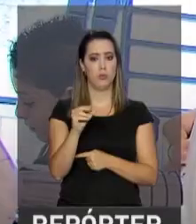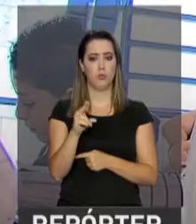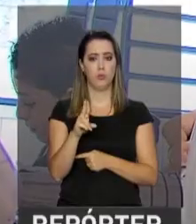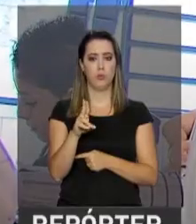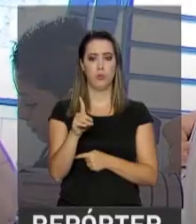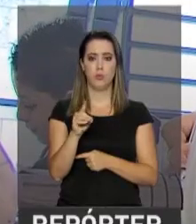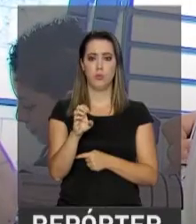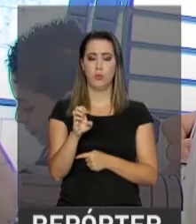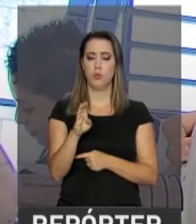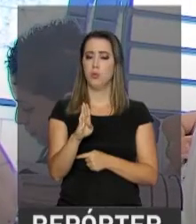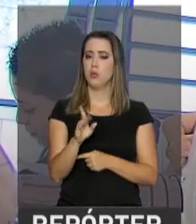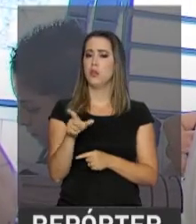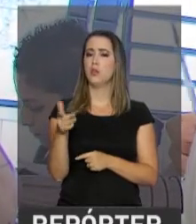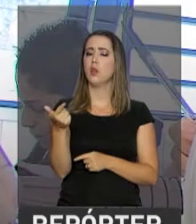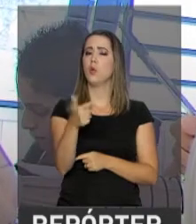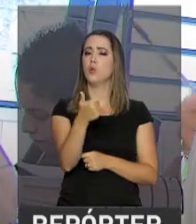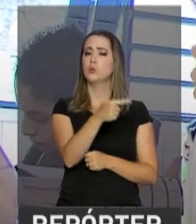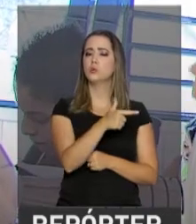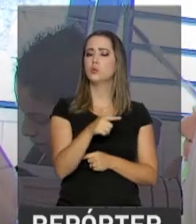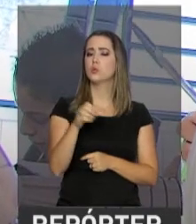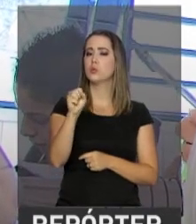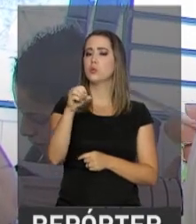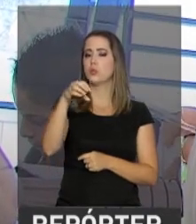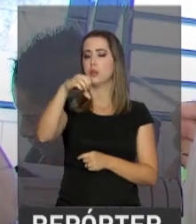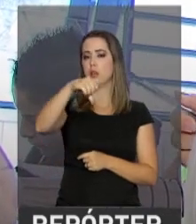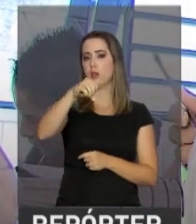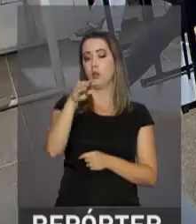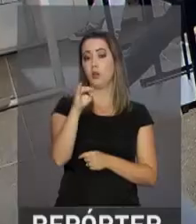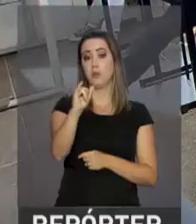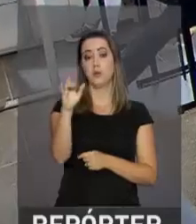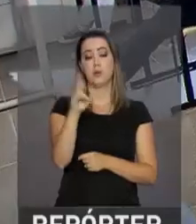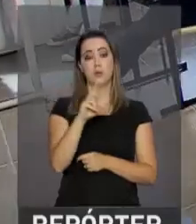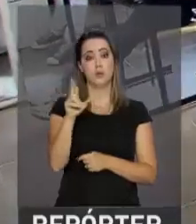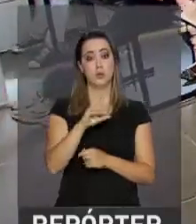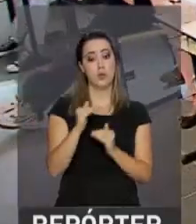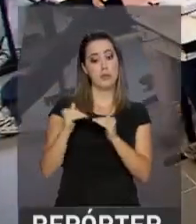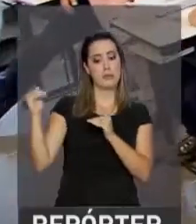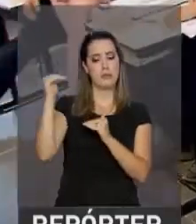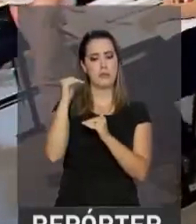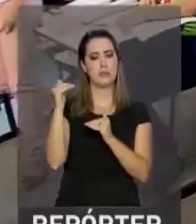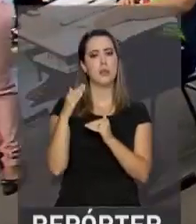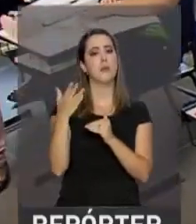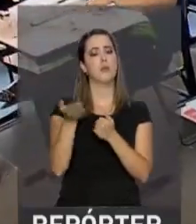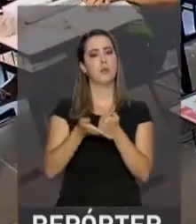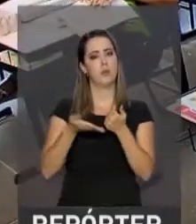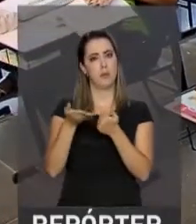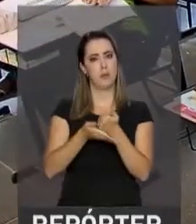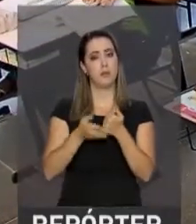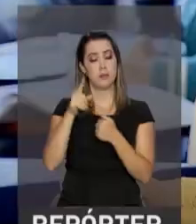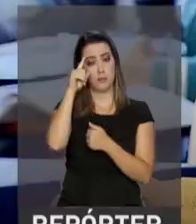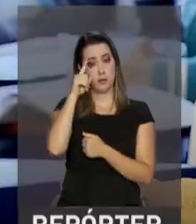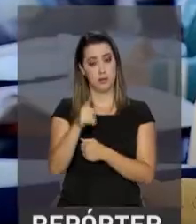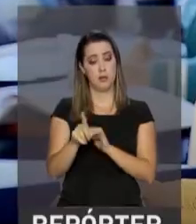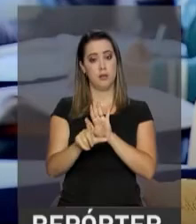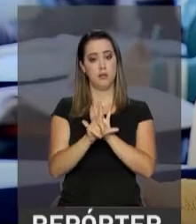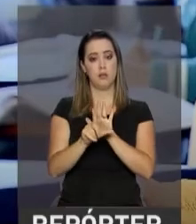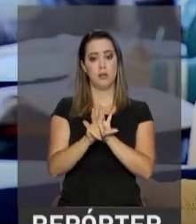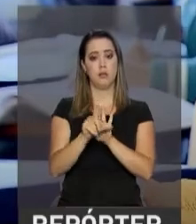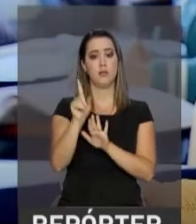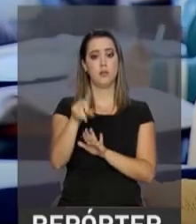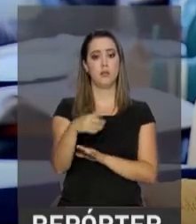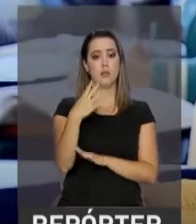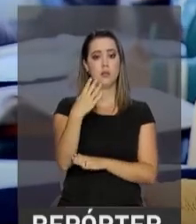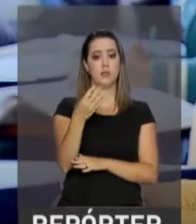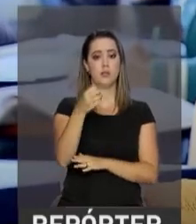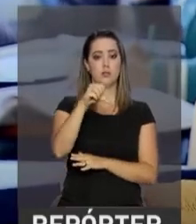Educação conta com recursos de R$ 89 bilhões, bem acima do mínimo estabelecido por lei, que é de